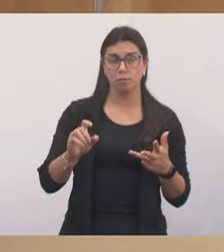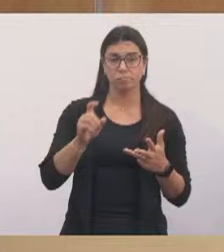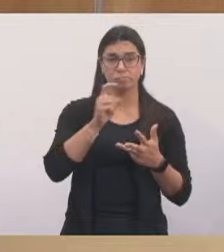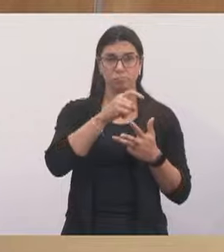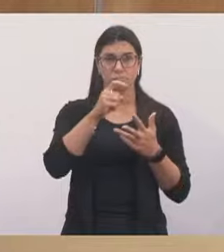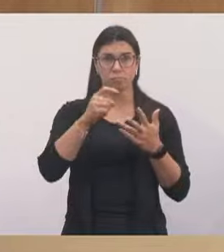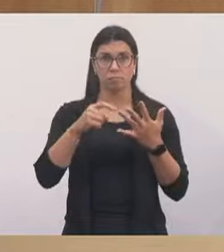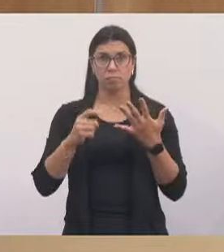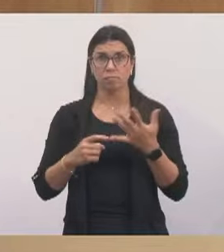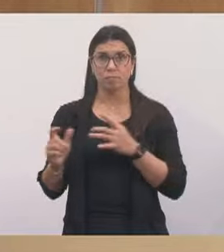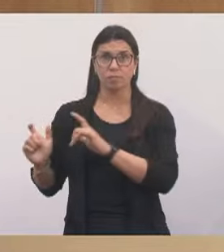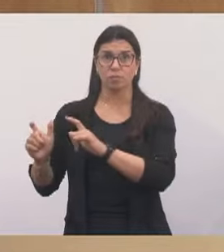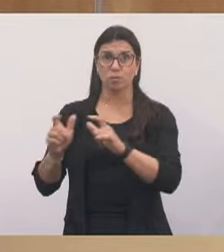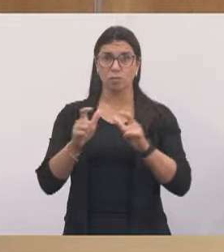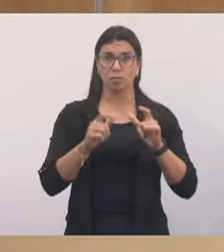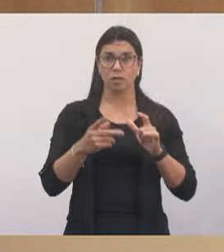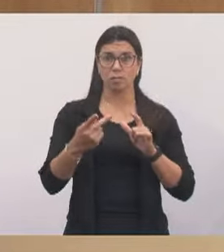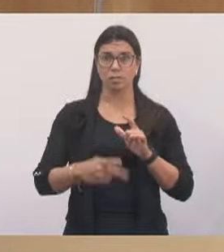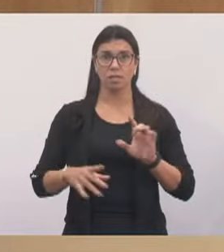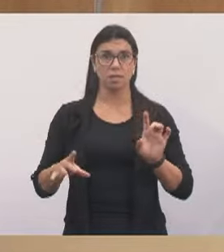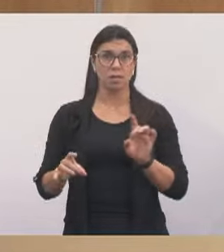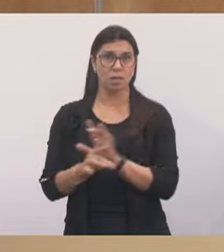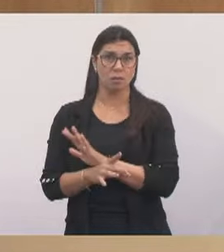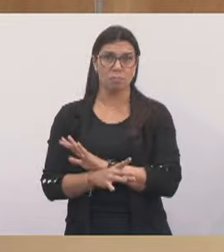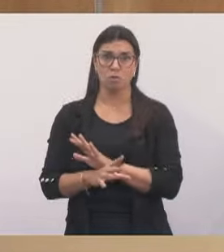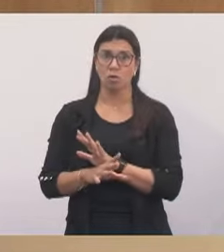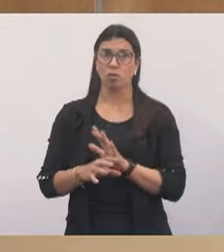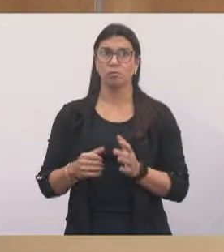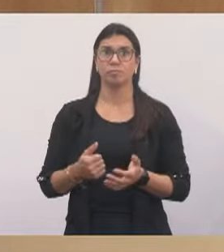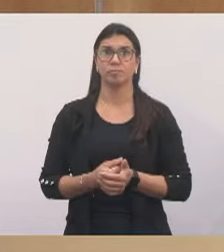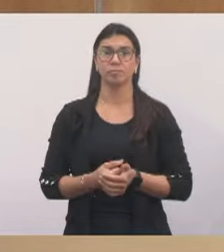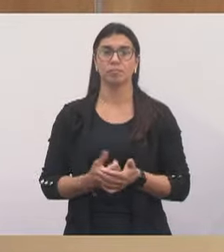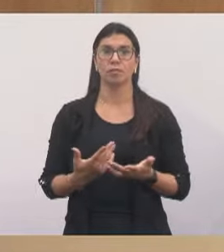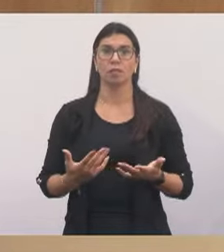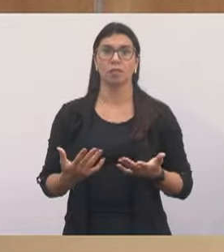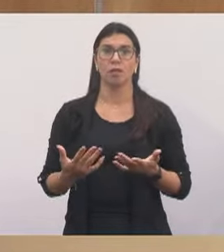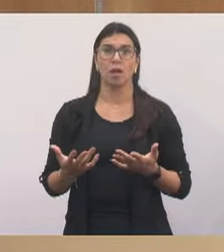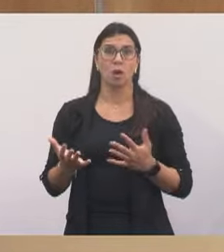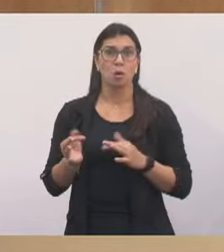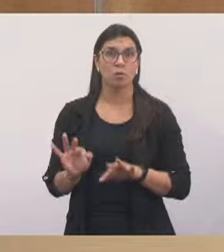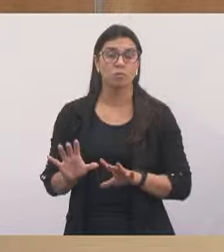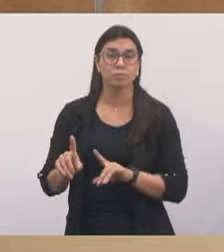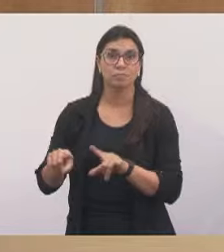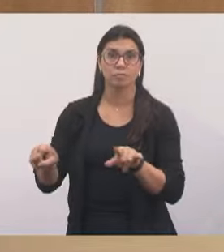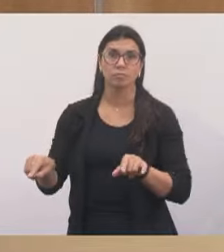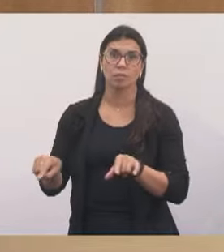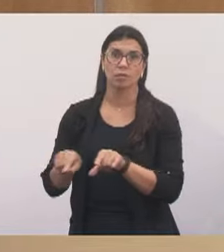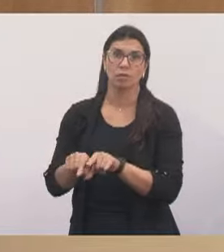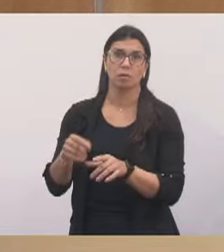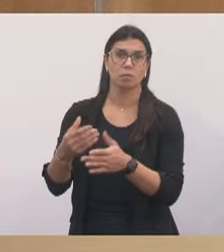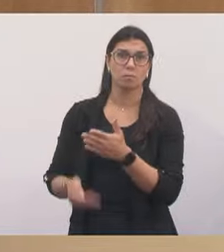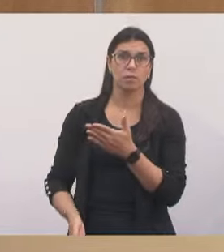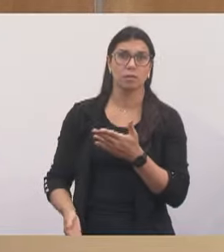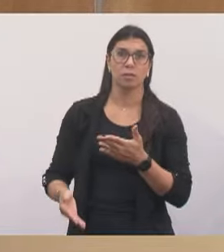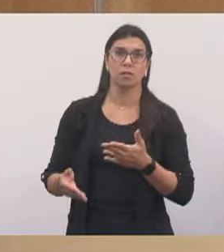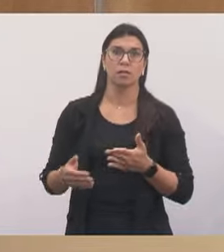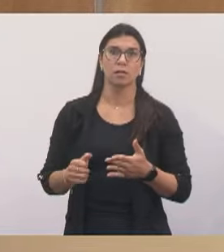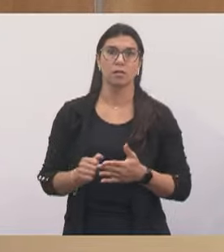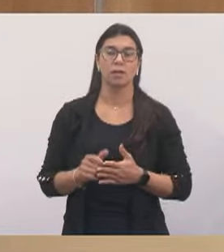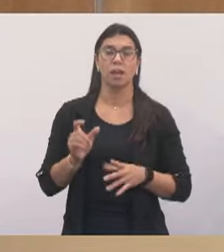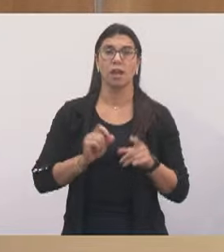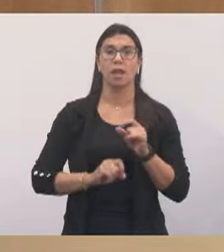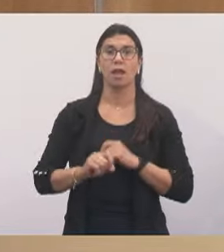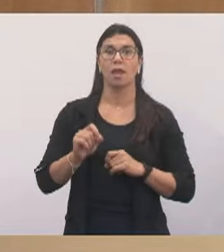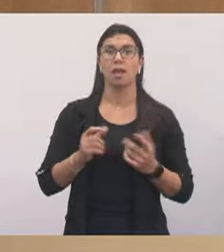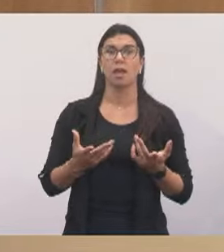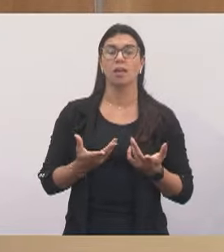É. Porque vem, pagador de Andrade, vem vindo a especulação imobiliária e esses campos vão se perdendo, não é? Quem não lembra